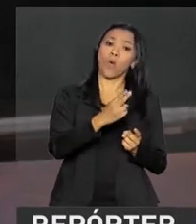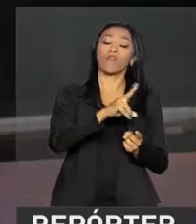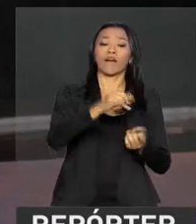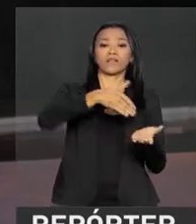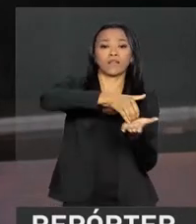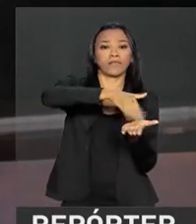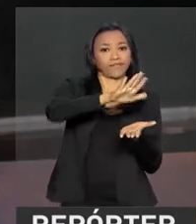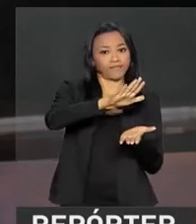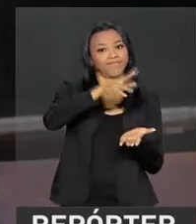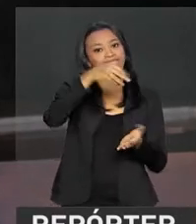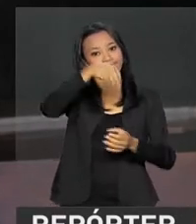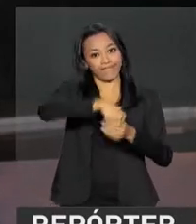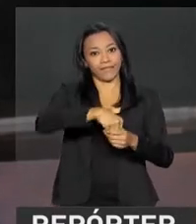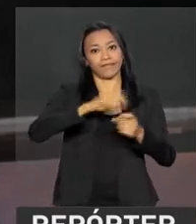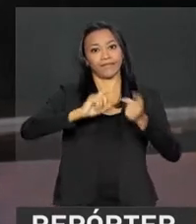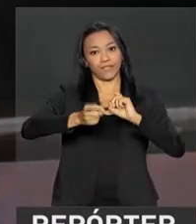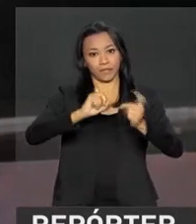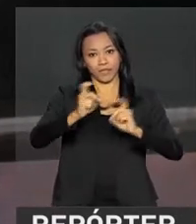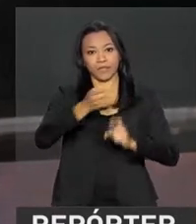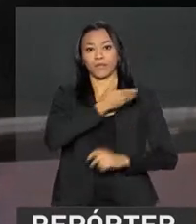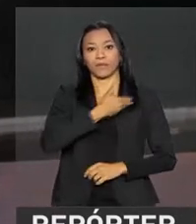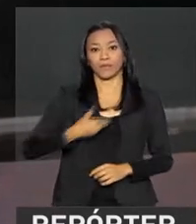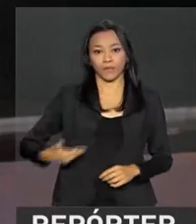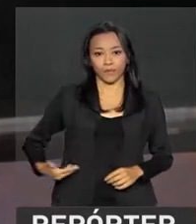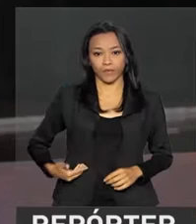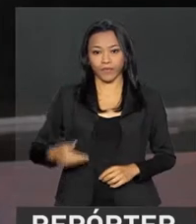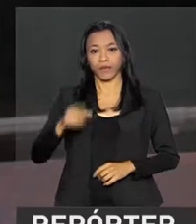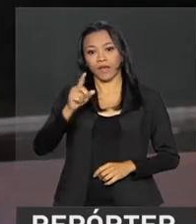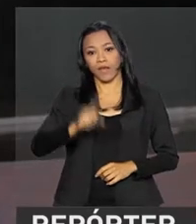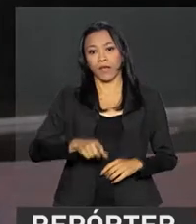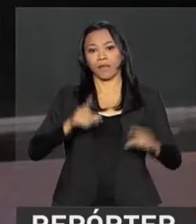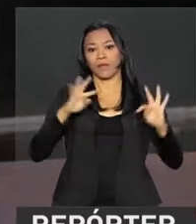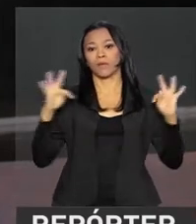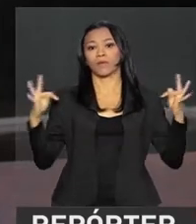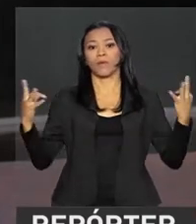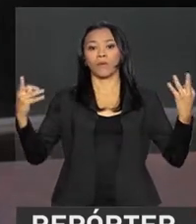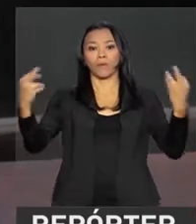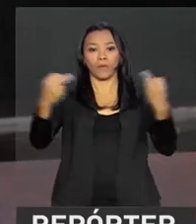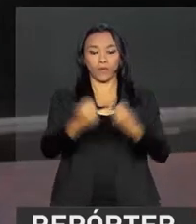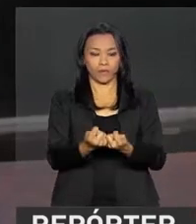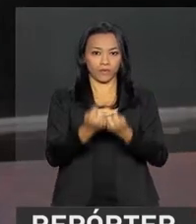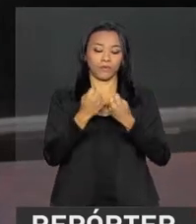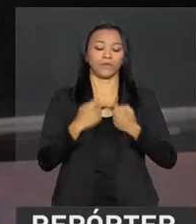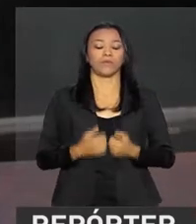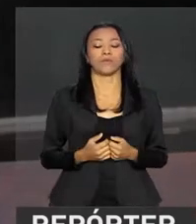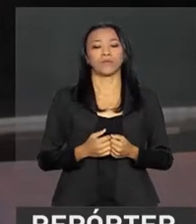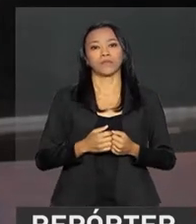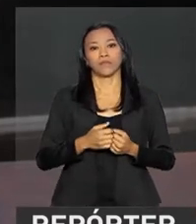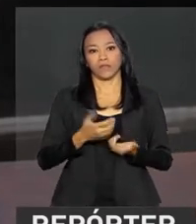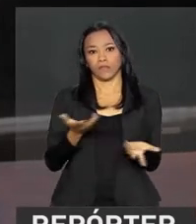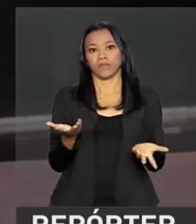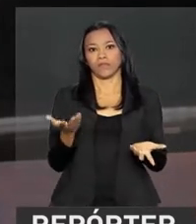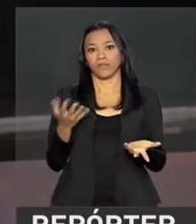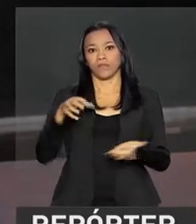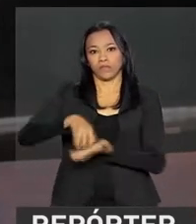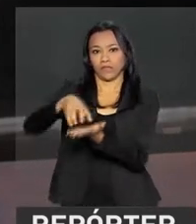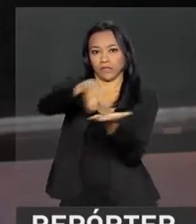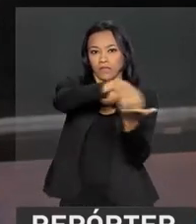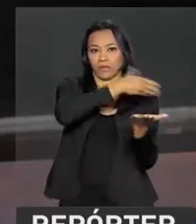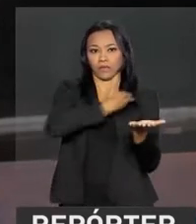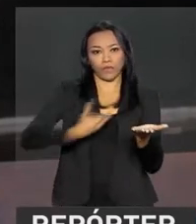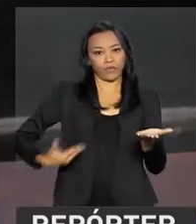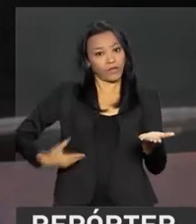administração pública a medida vale para todos os órgãos federais e faz parte do pacote de